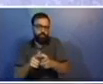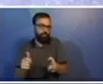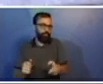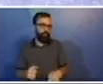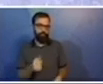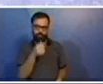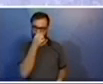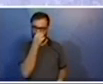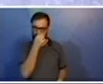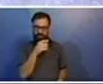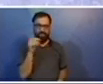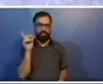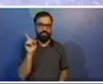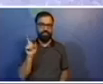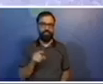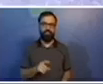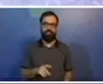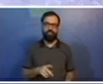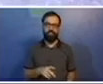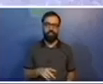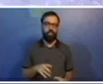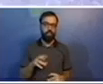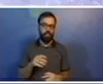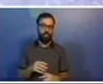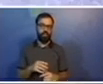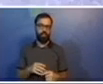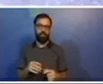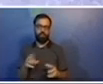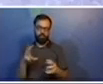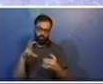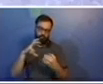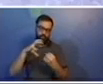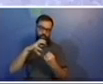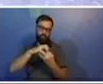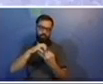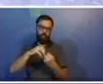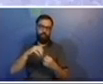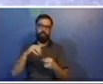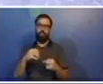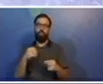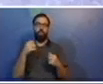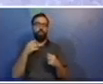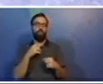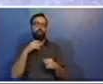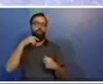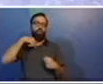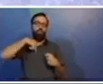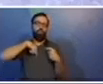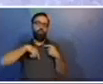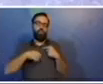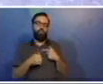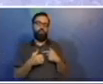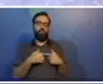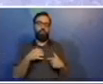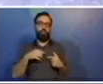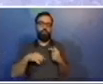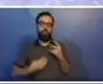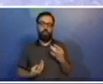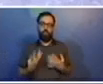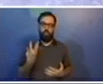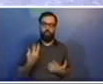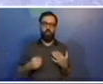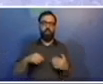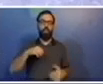né? Esse lobo-guará, ele se alimenta do fruto do lobo, passa no sistema digestório desse animal, ele defeca, libera as fezes ricas